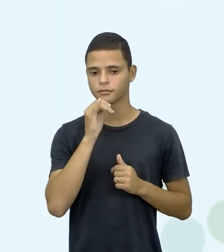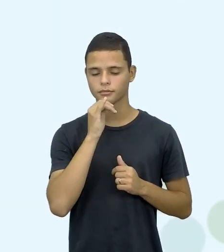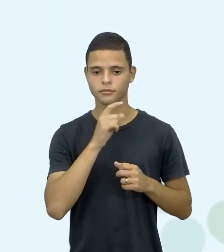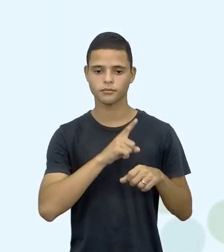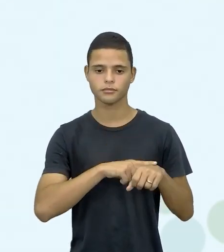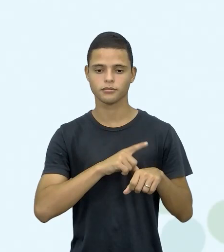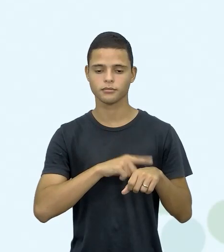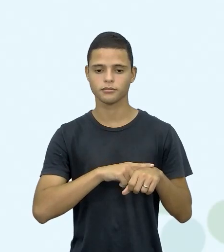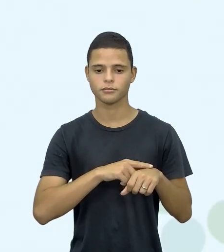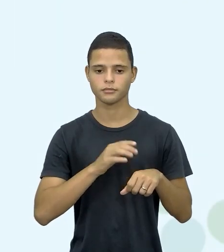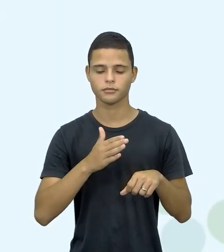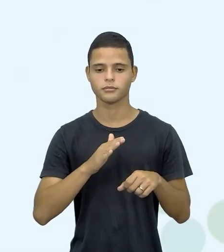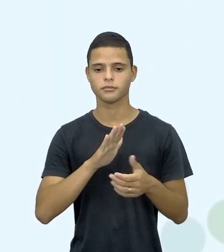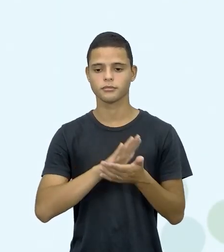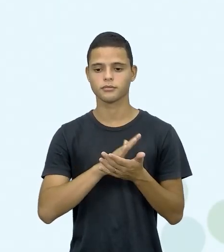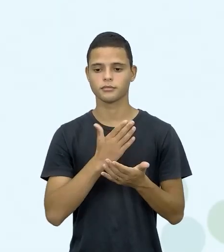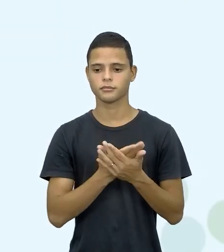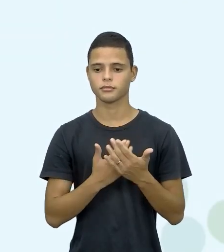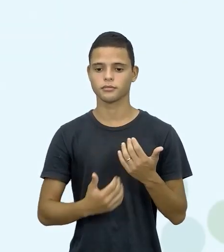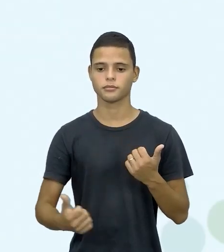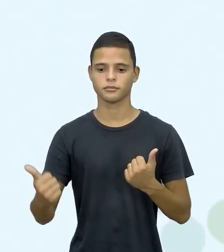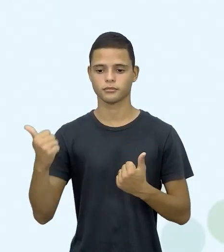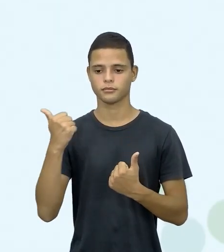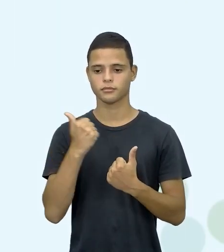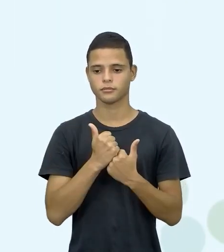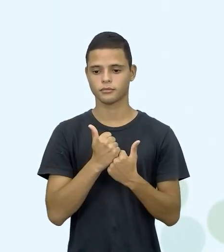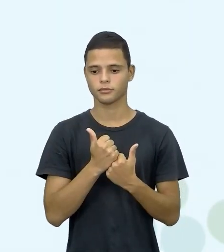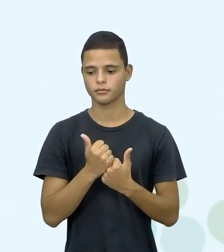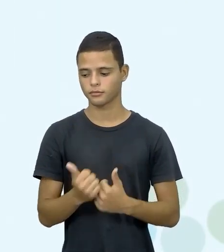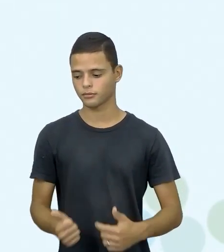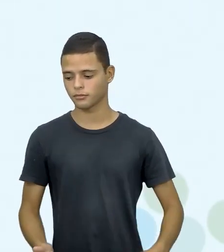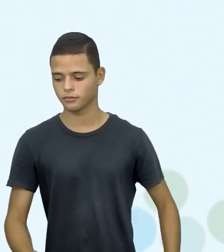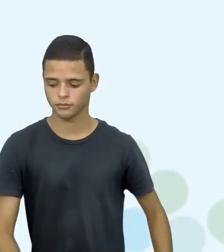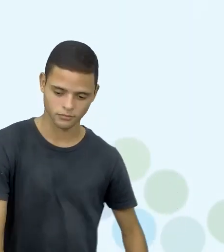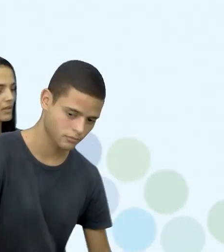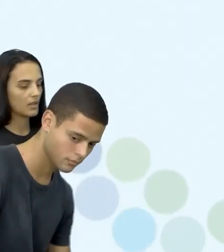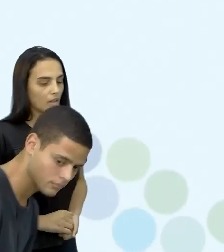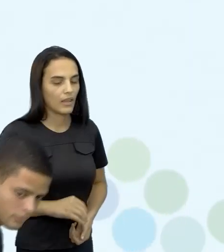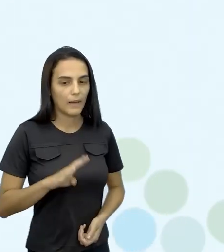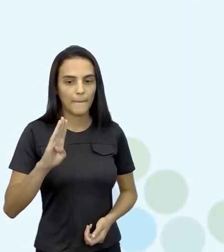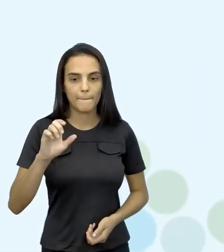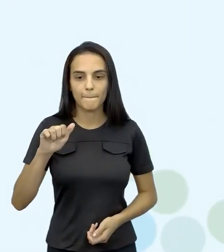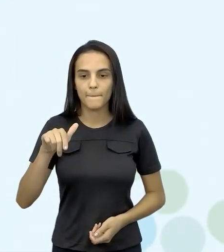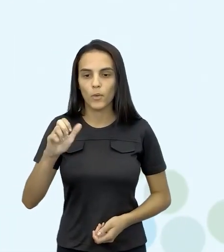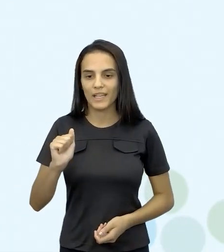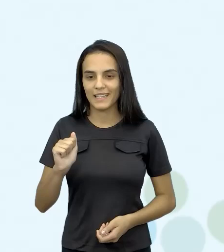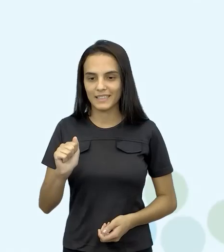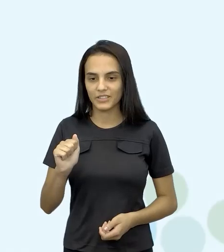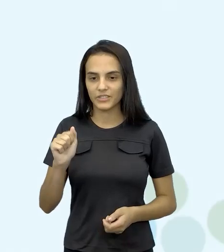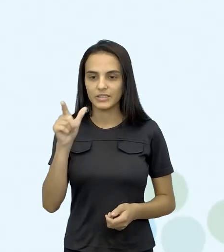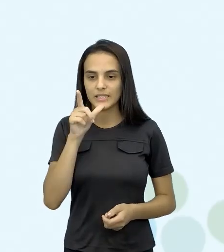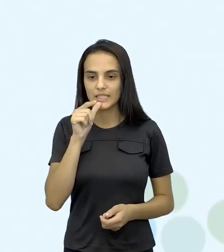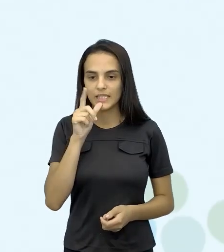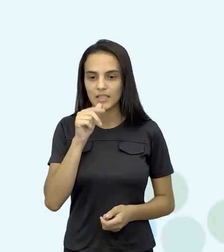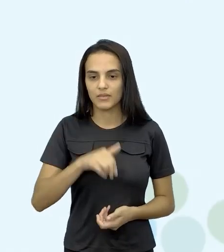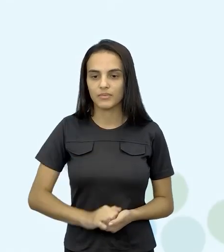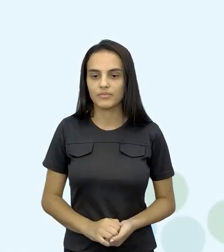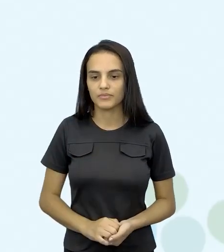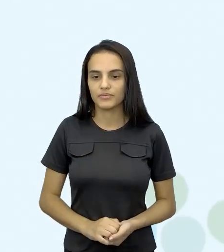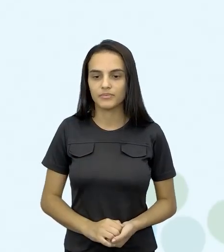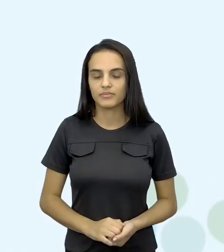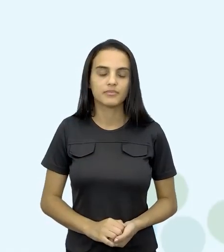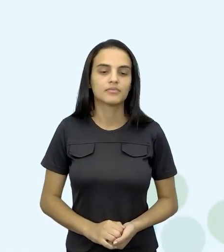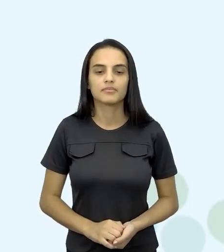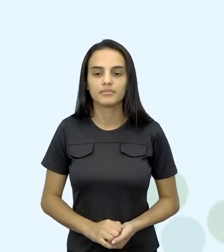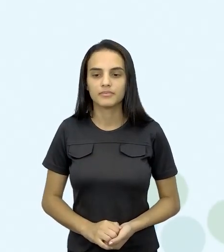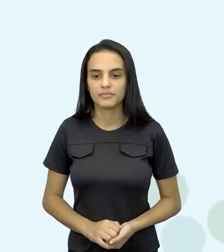meu aqui inicial deu 8, eu vou desconsiderar, porque é aquele momento que a bolha de água encontra a bolha de gás, tá bom? A gotinha